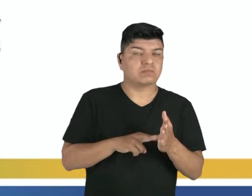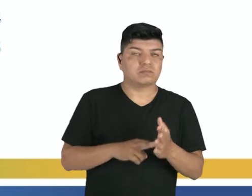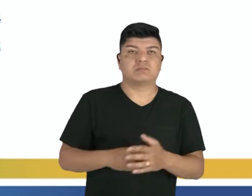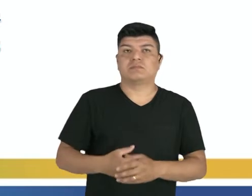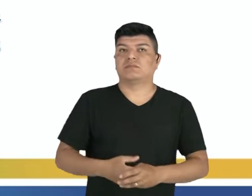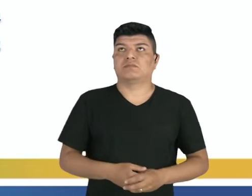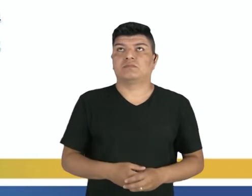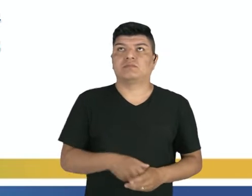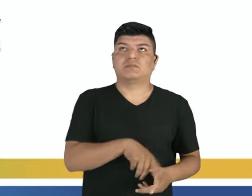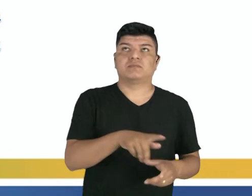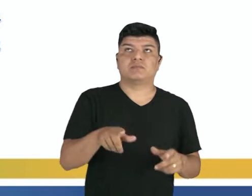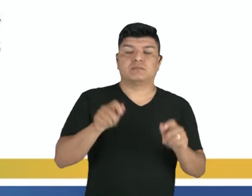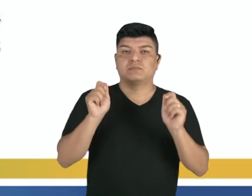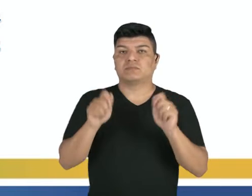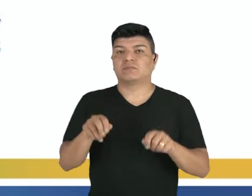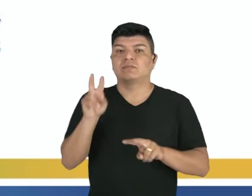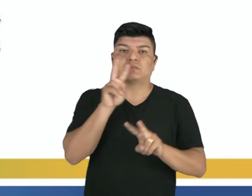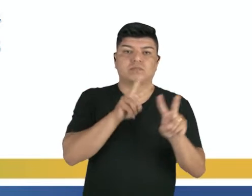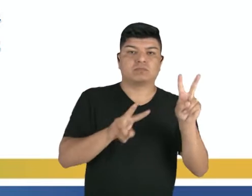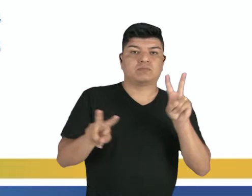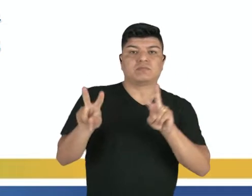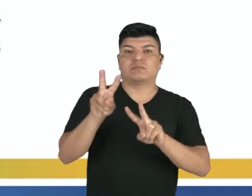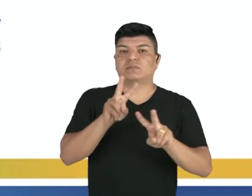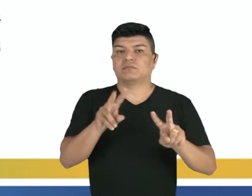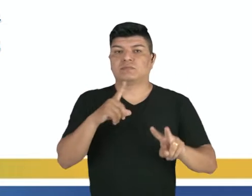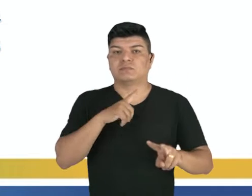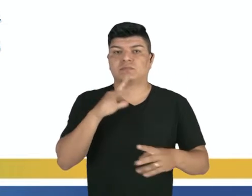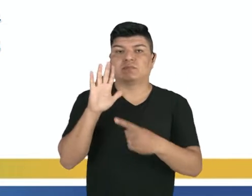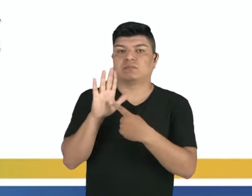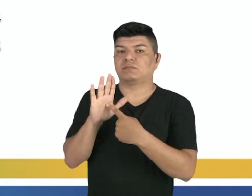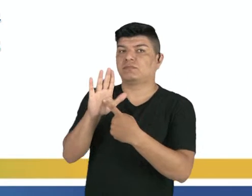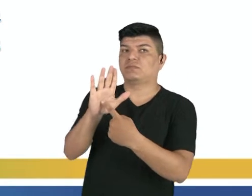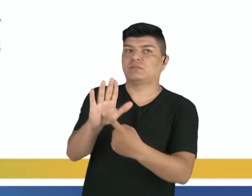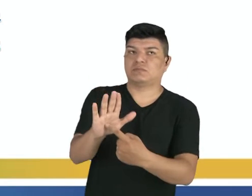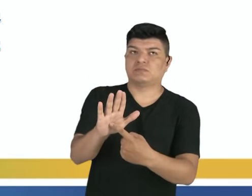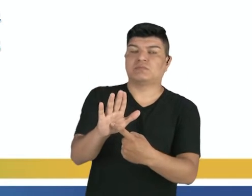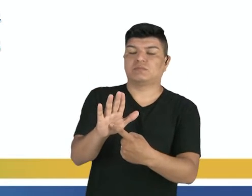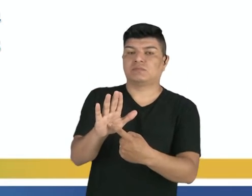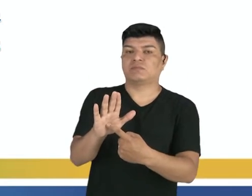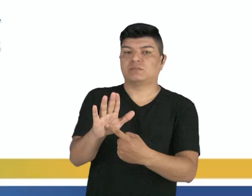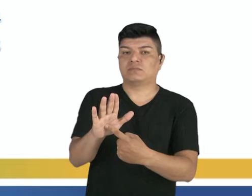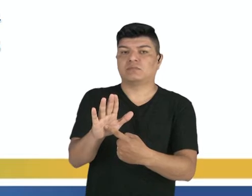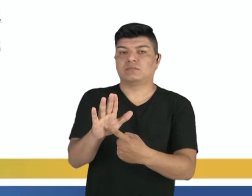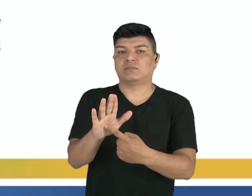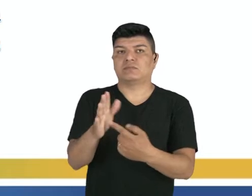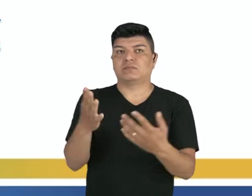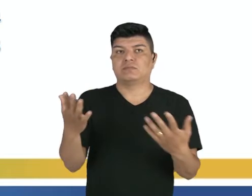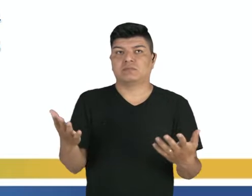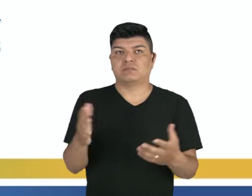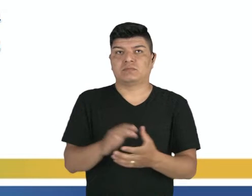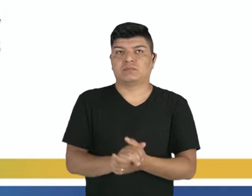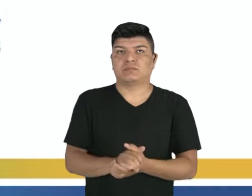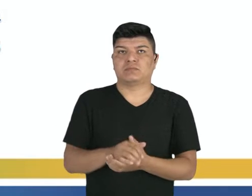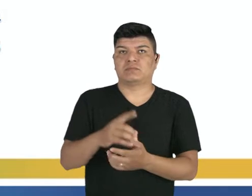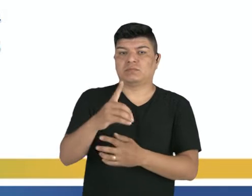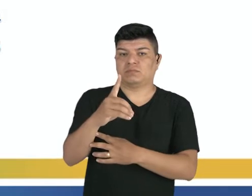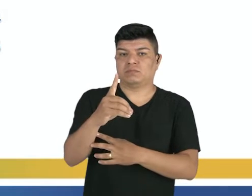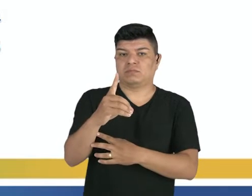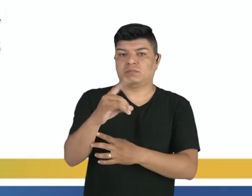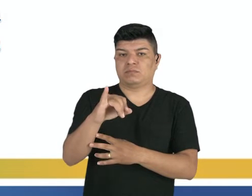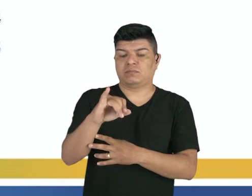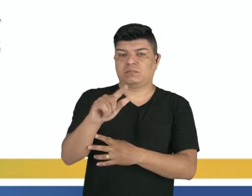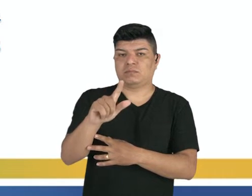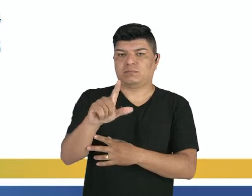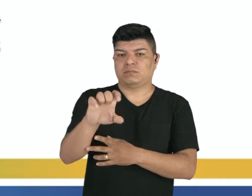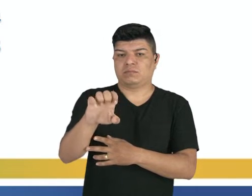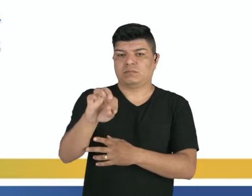método? Vocês podem visualizar que já há o indicativo em destaque, o método dialético. Farei